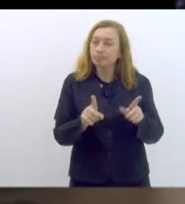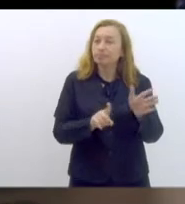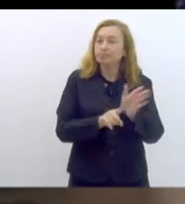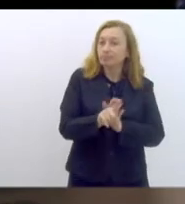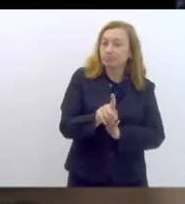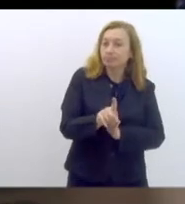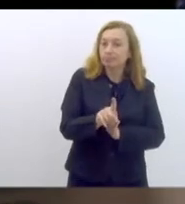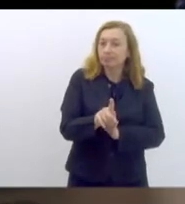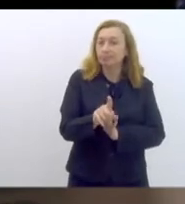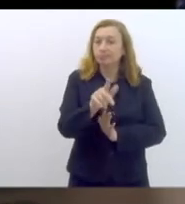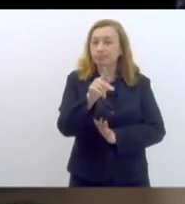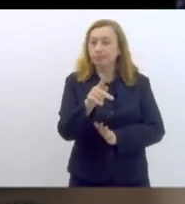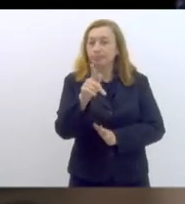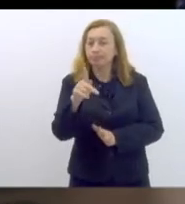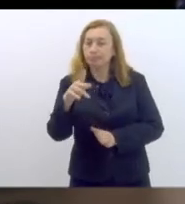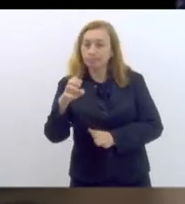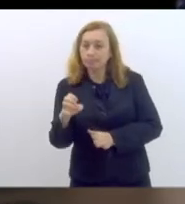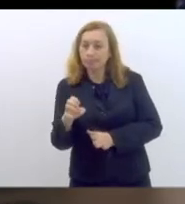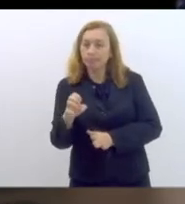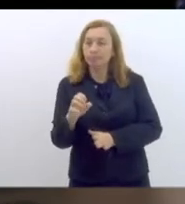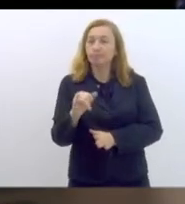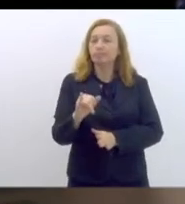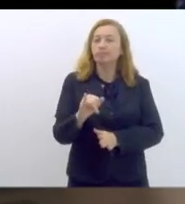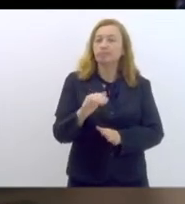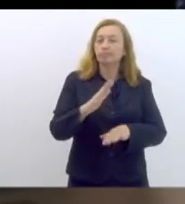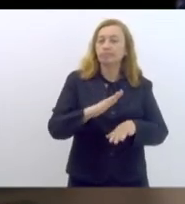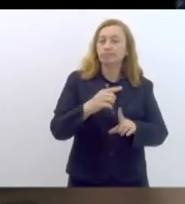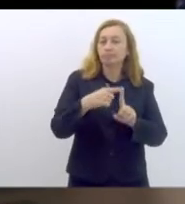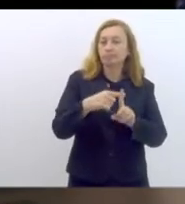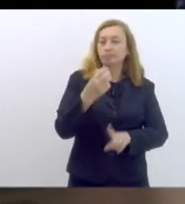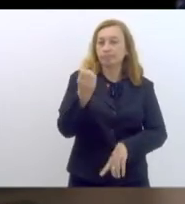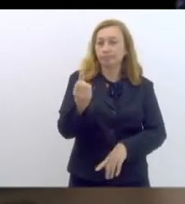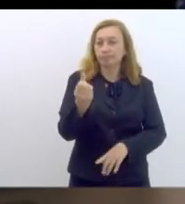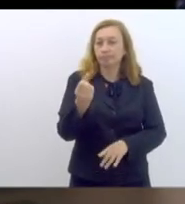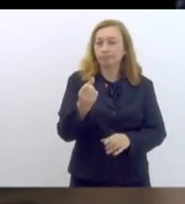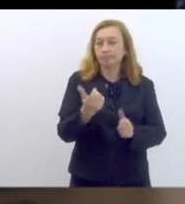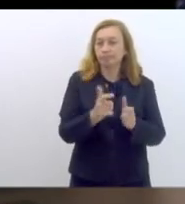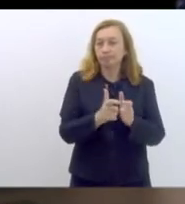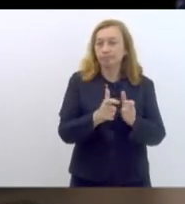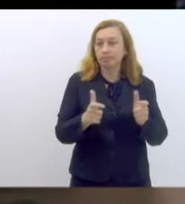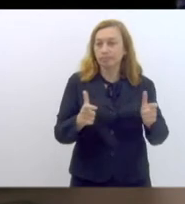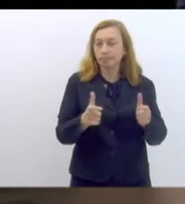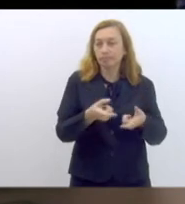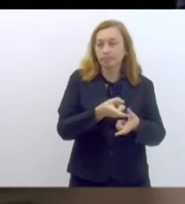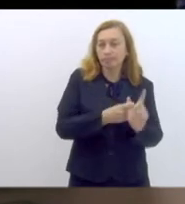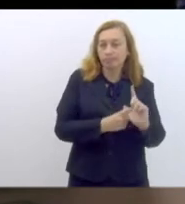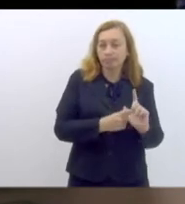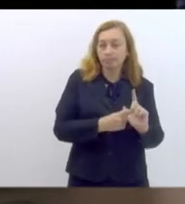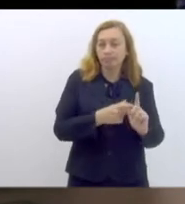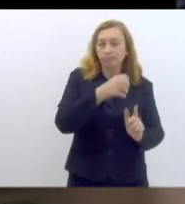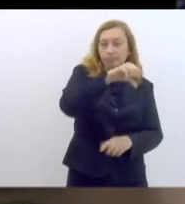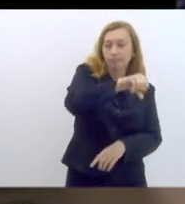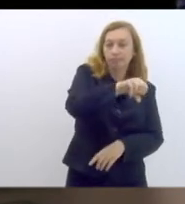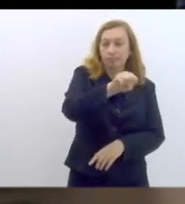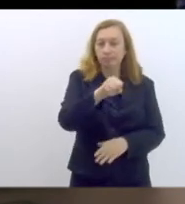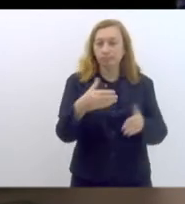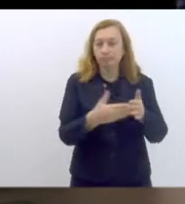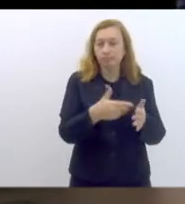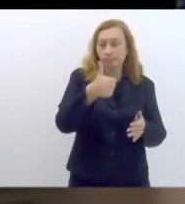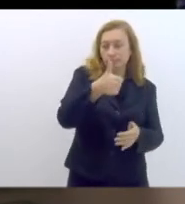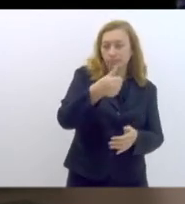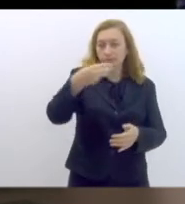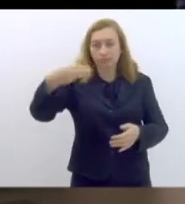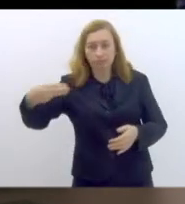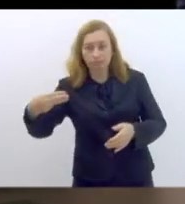pergunta, considerando o GPDI mais 6, qual foi o montante acrescido da dívida entre 98 e 2013? Tá?